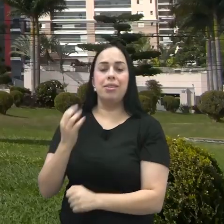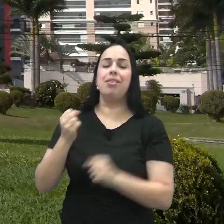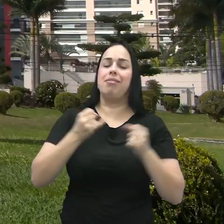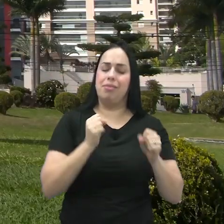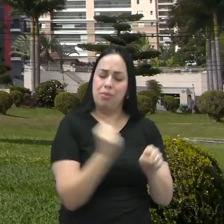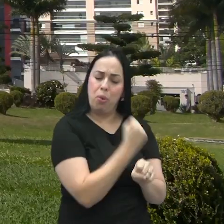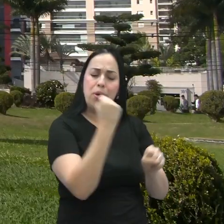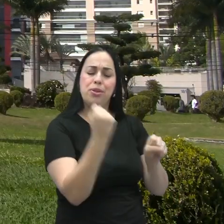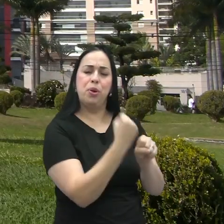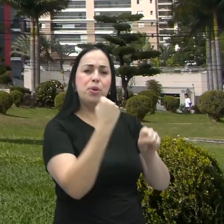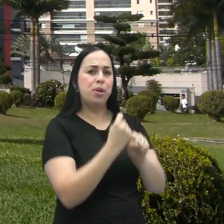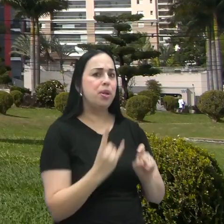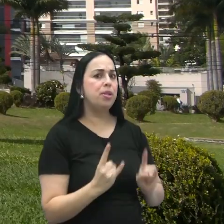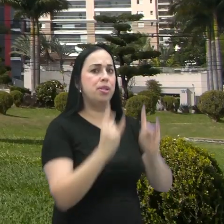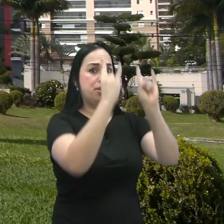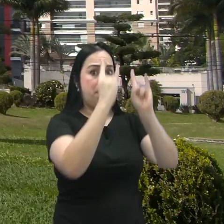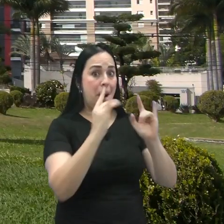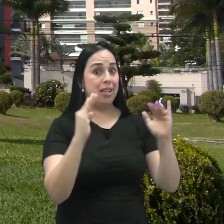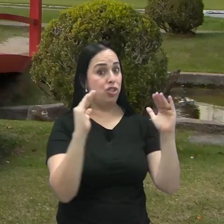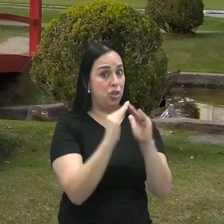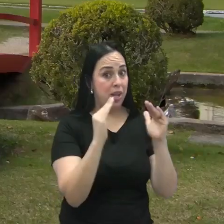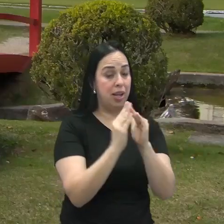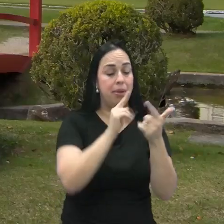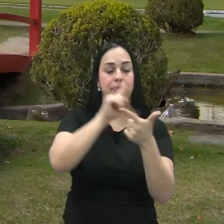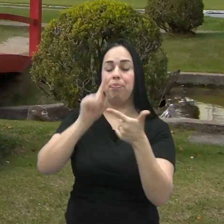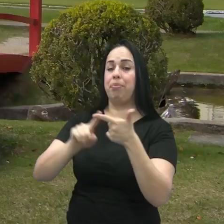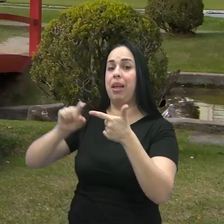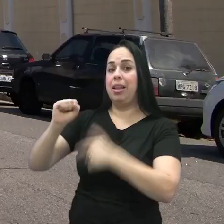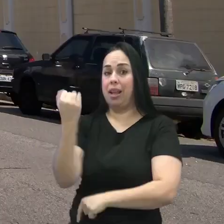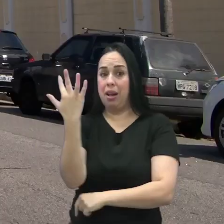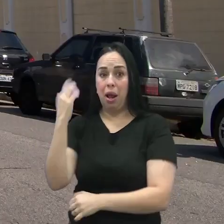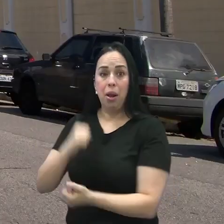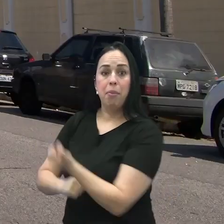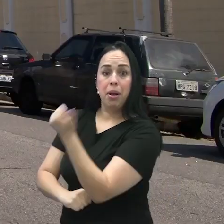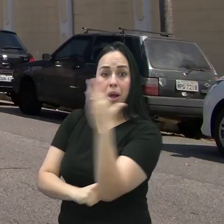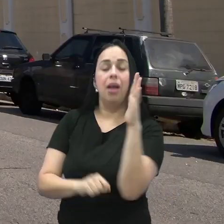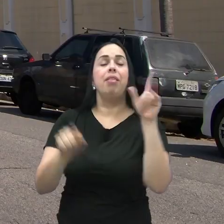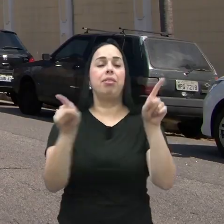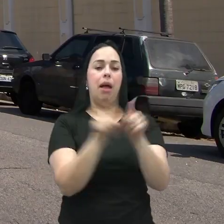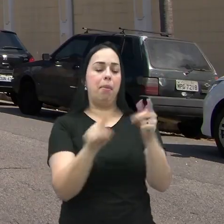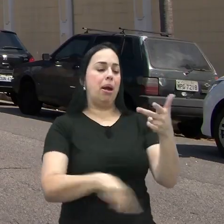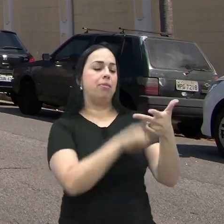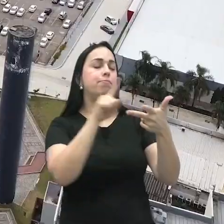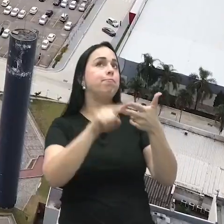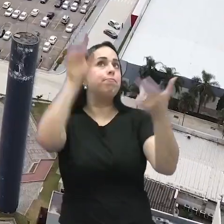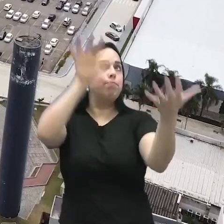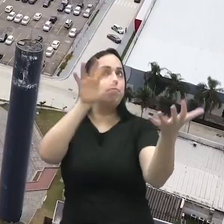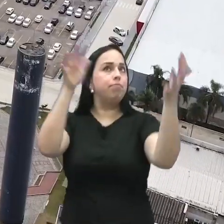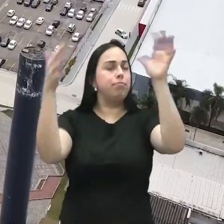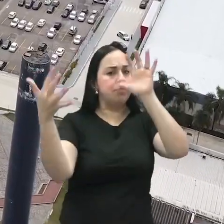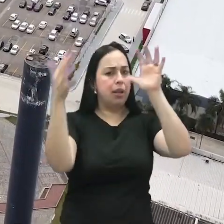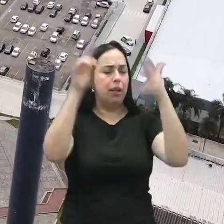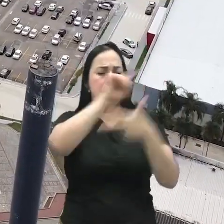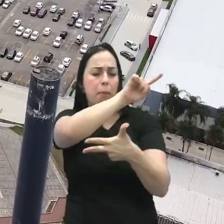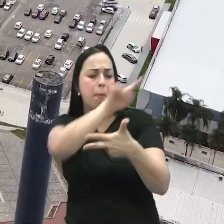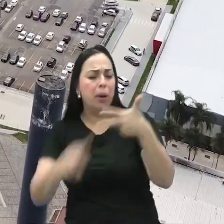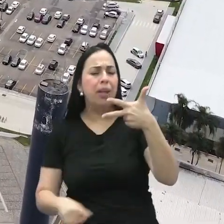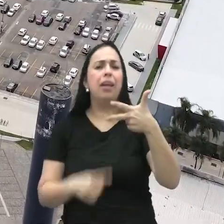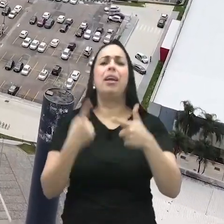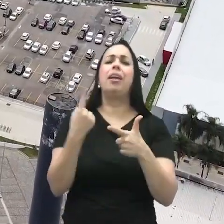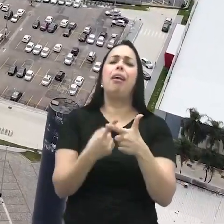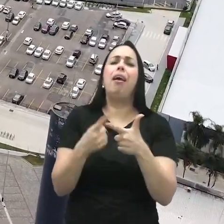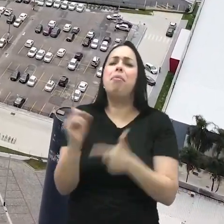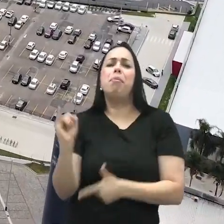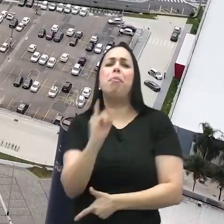eles o número de construções e imóveis, a arborização e questões climáticas. E por que esses fatores são